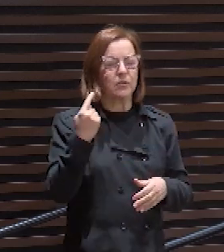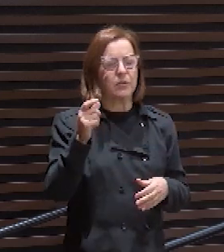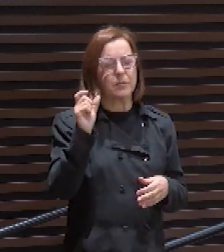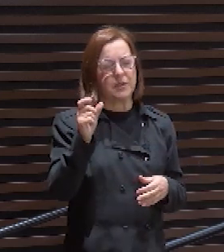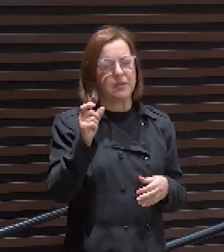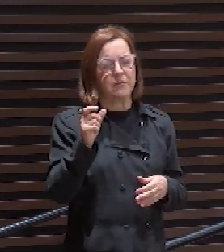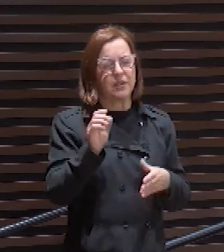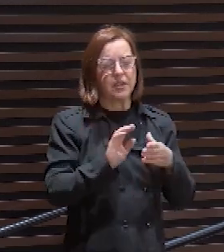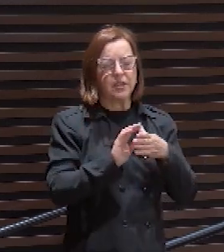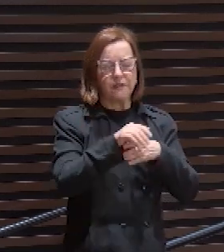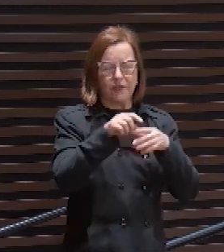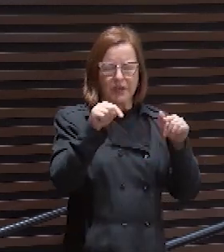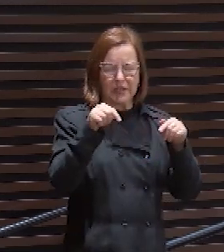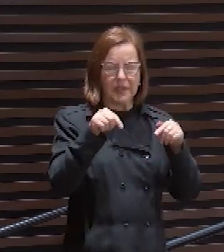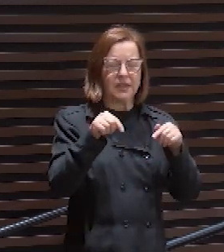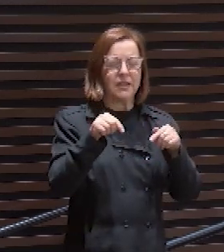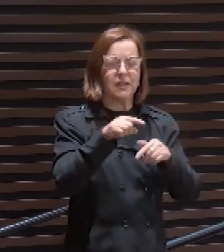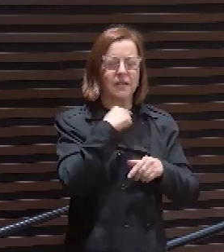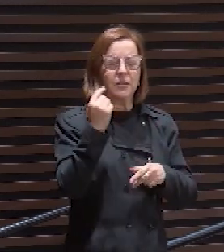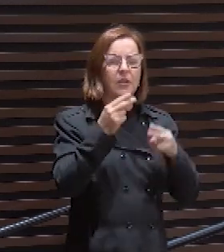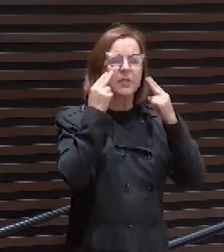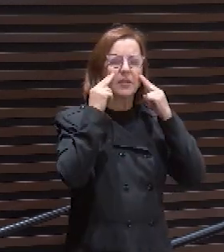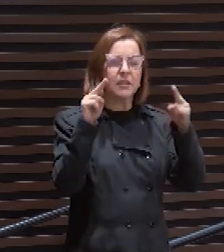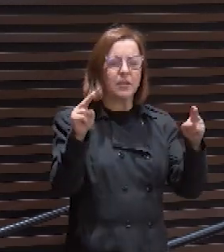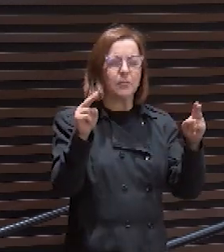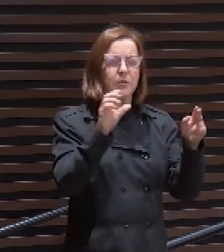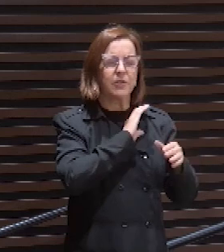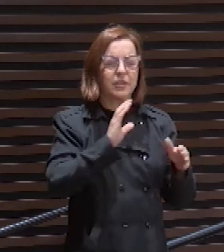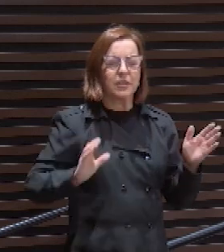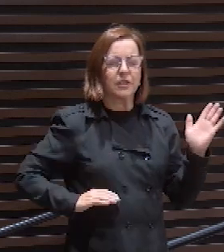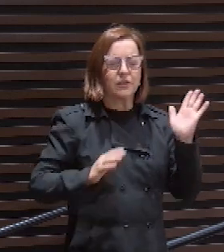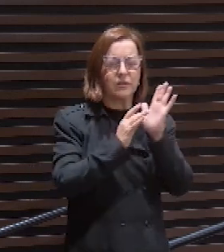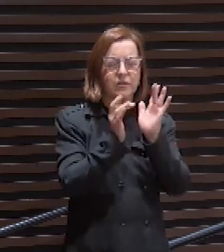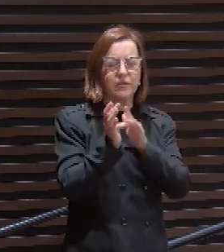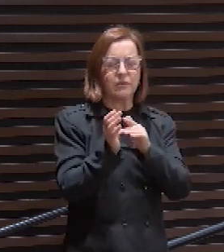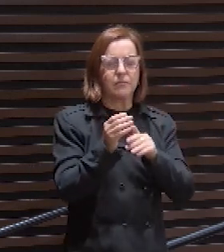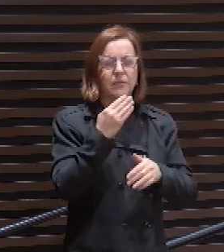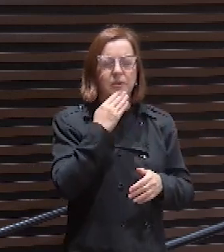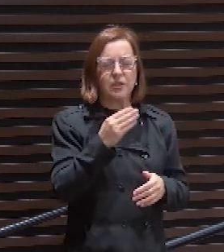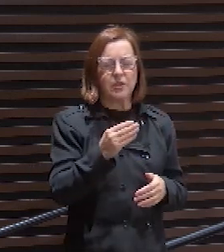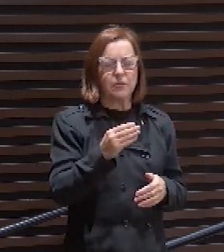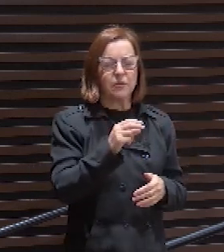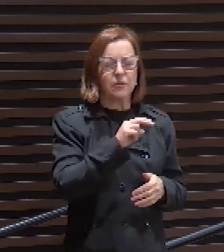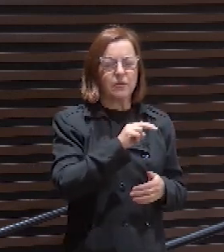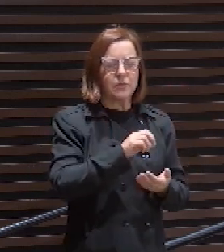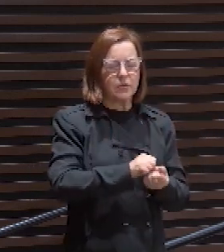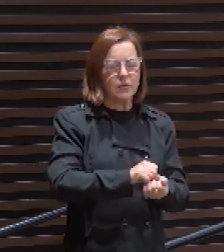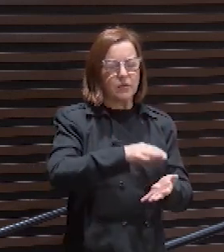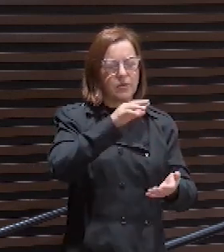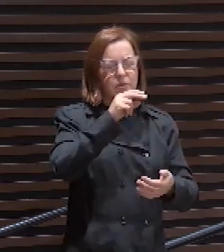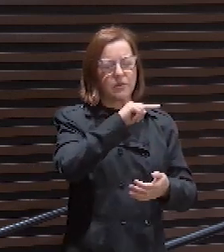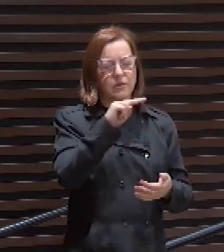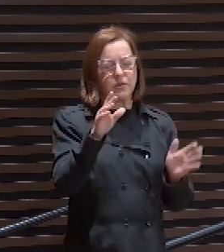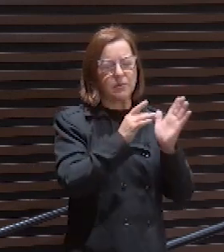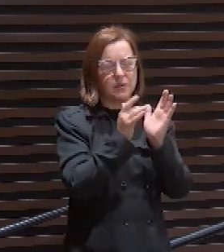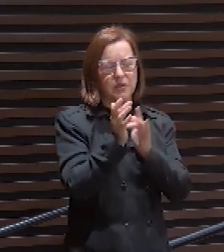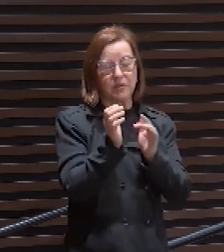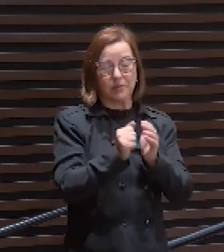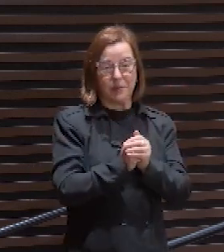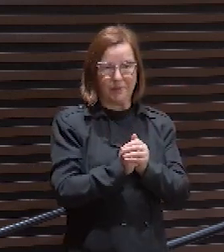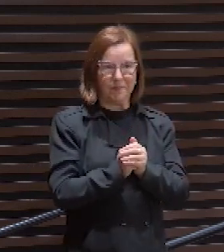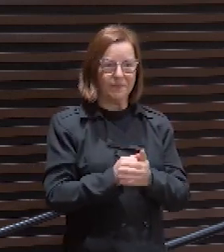sejamos testemunhas vivas de Cristo Jesus. É o que nós pedimos no doce nome de Jesus. Amém. Amém, meus